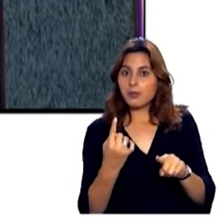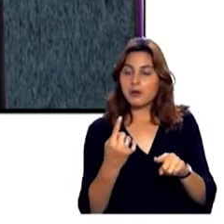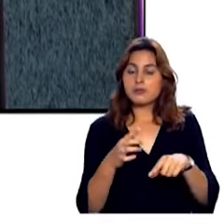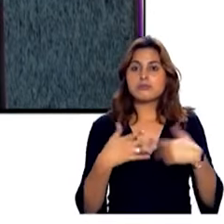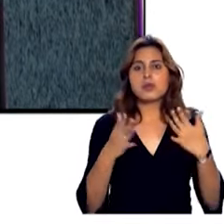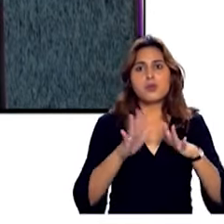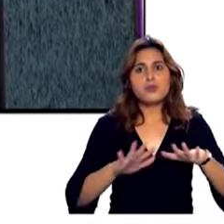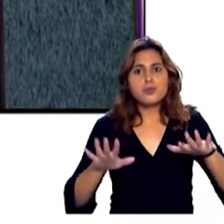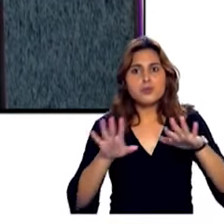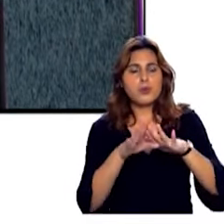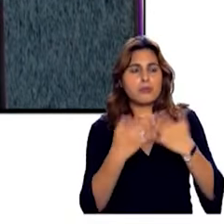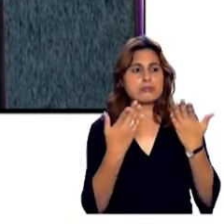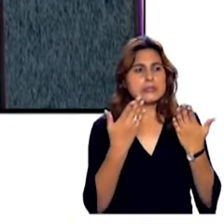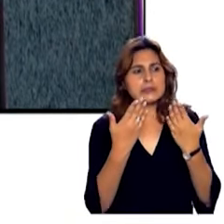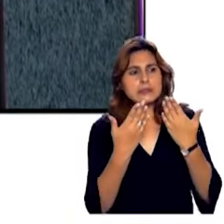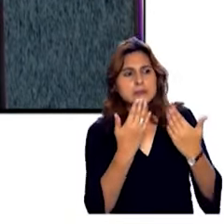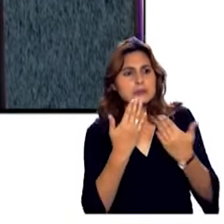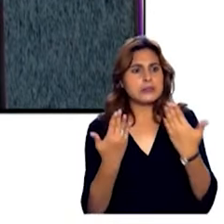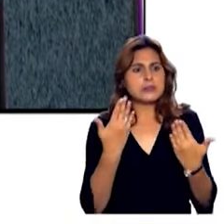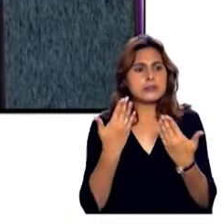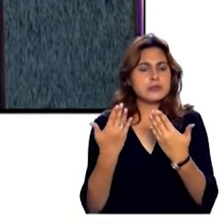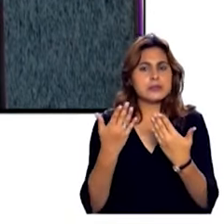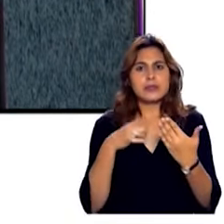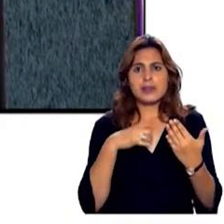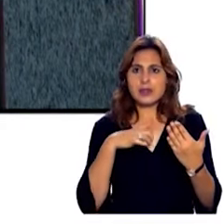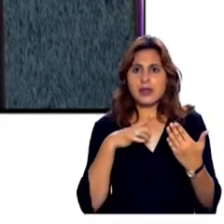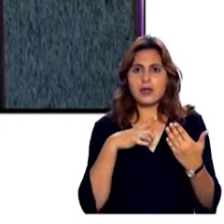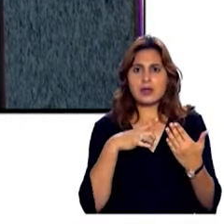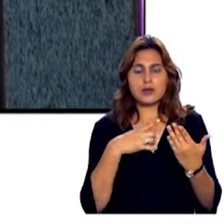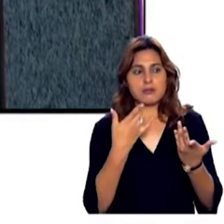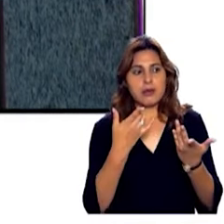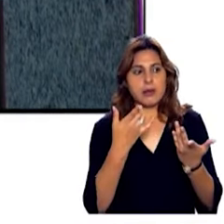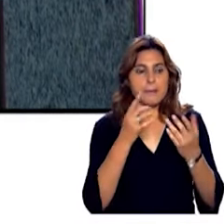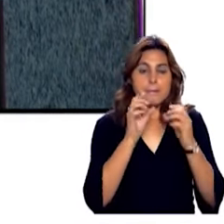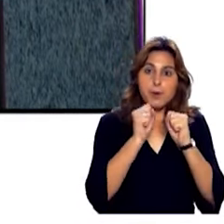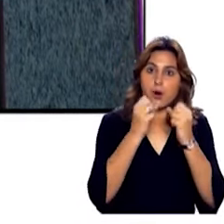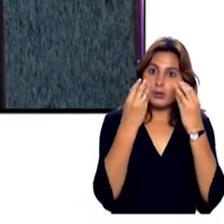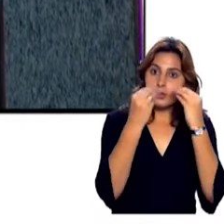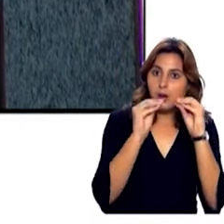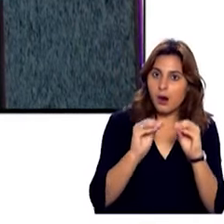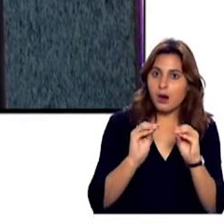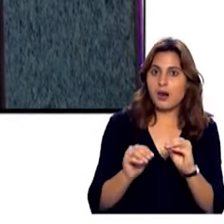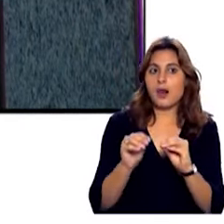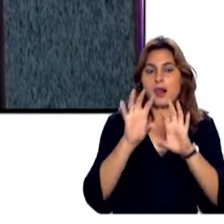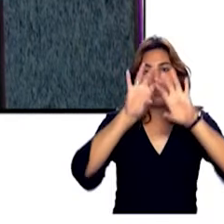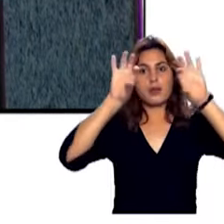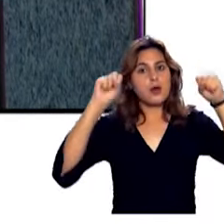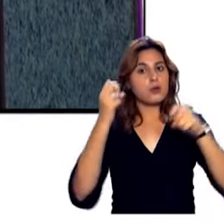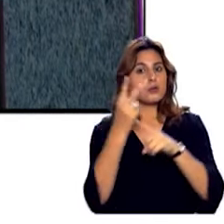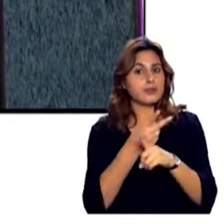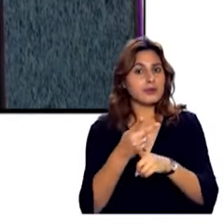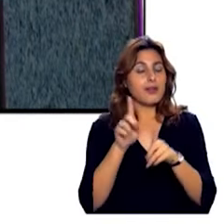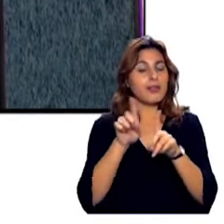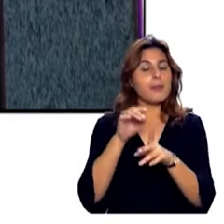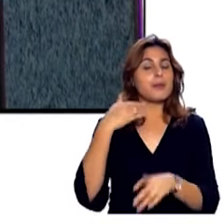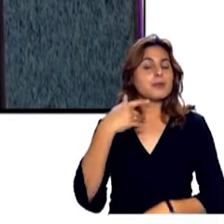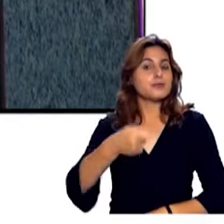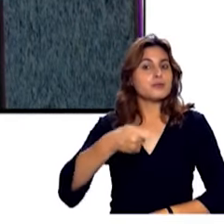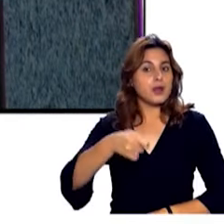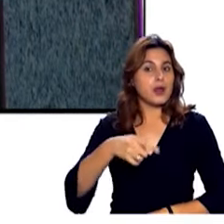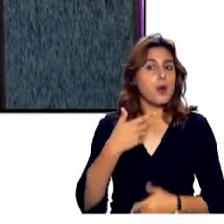interpretações possíveis que possam ser dadas pela corte de cassação e pelo juiz o problema se